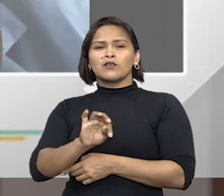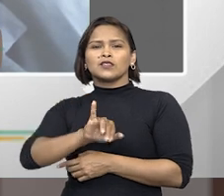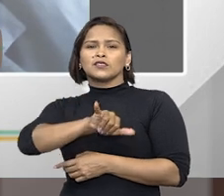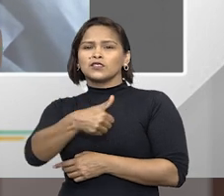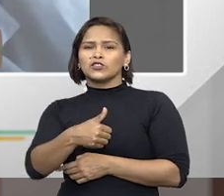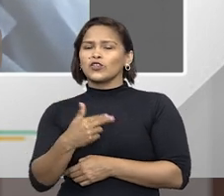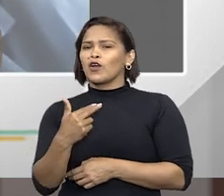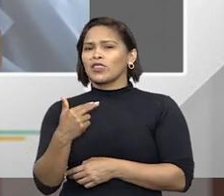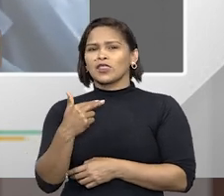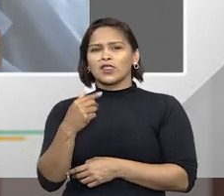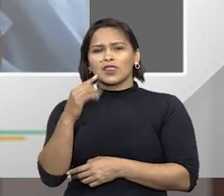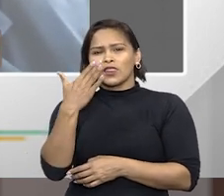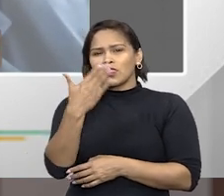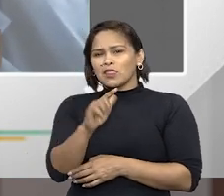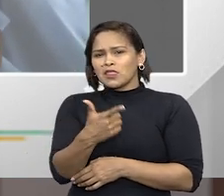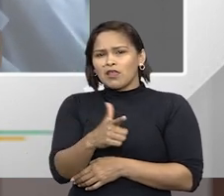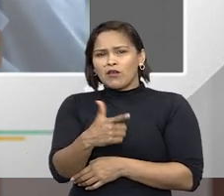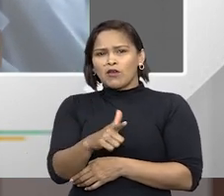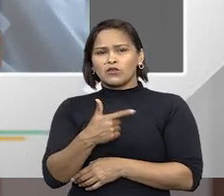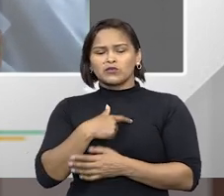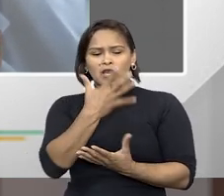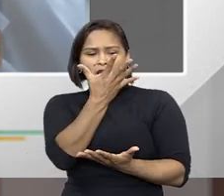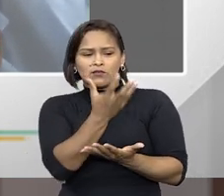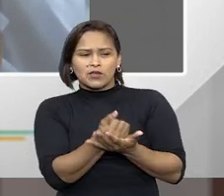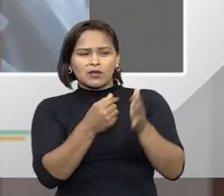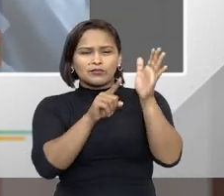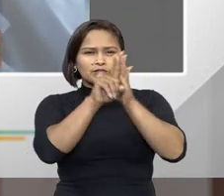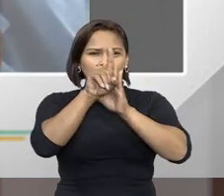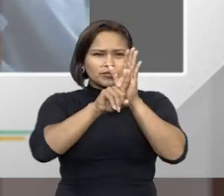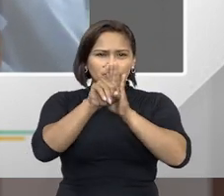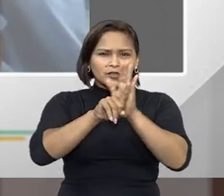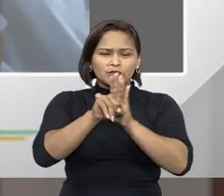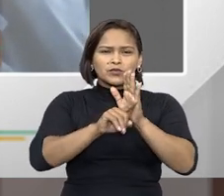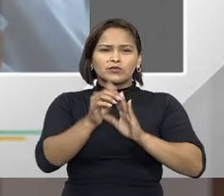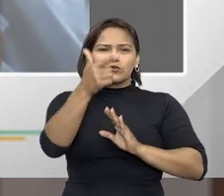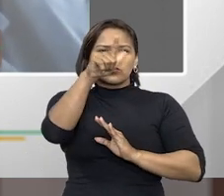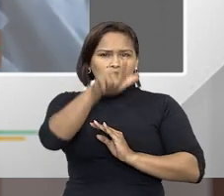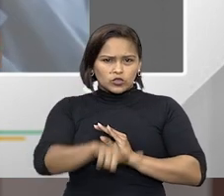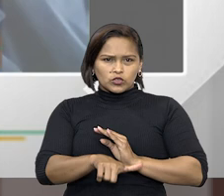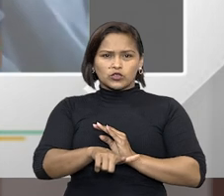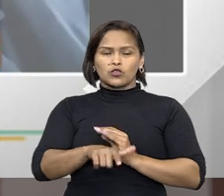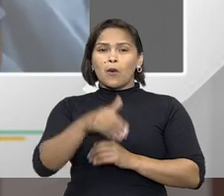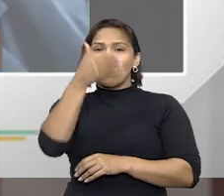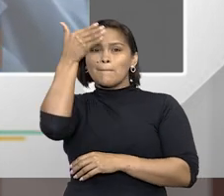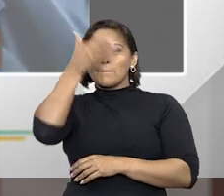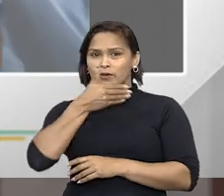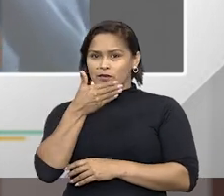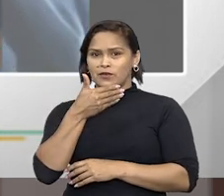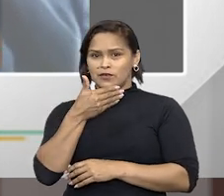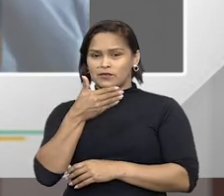tem atribuição para examinar fatos e provas. Né?